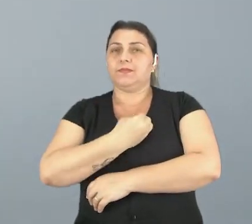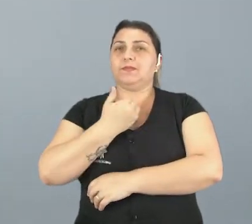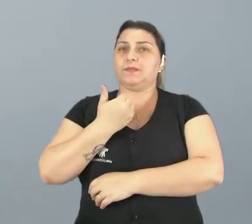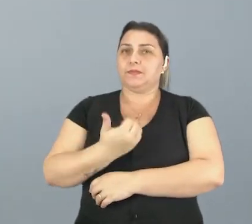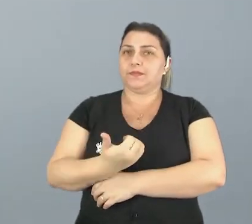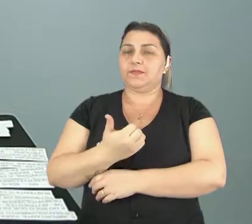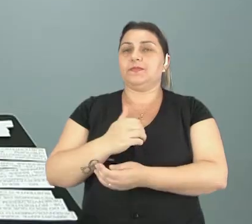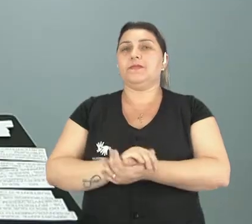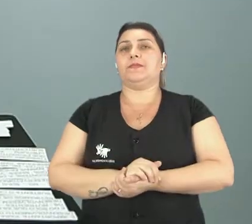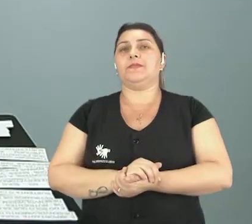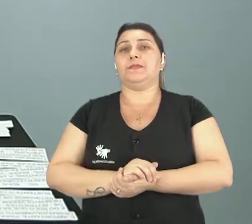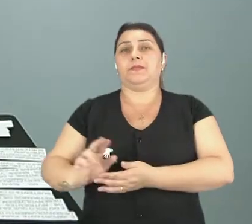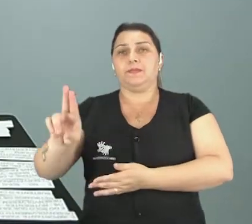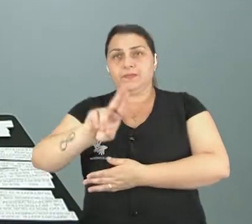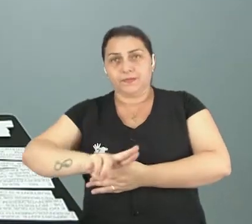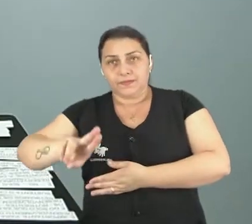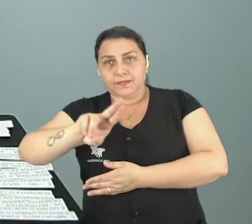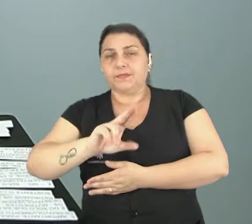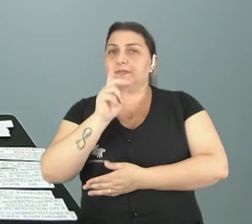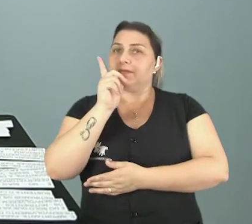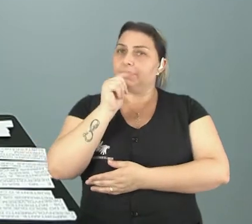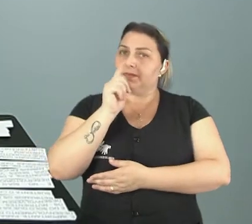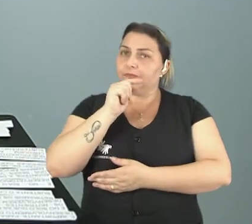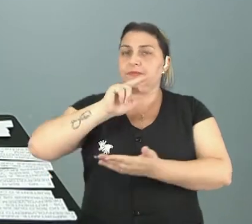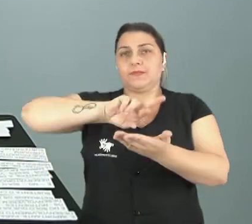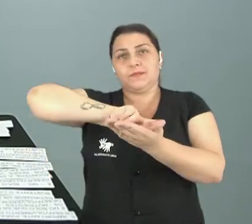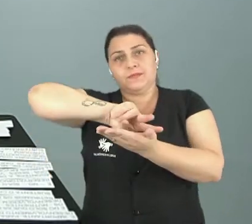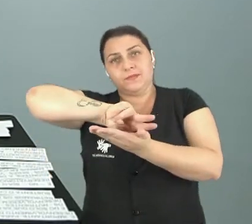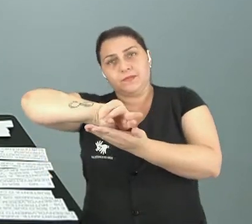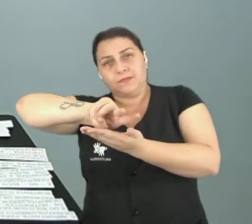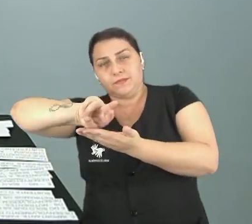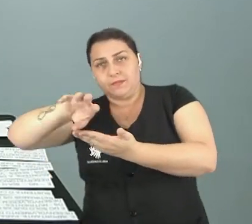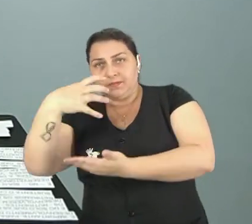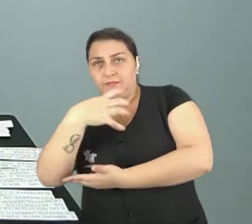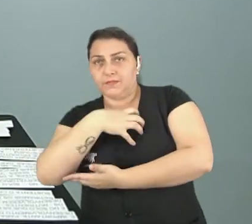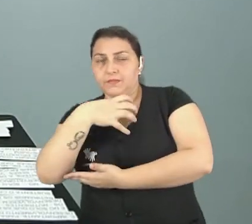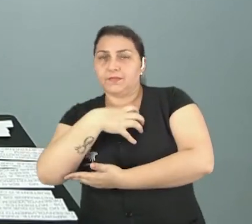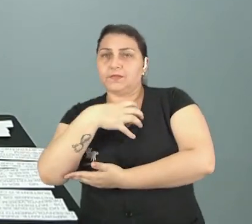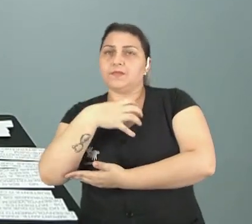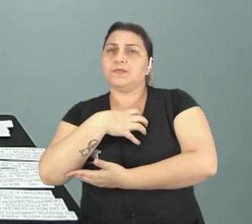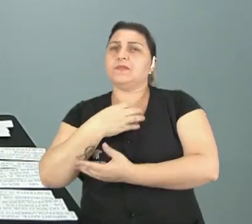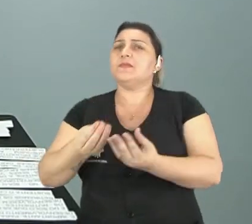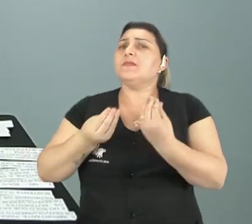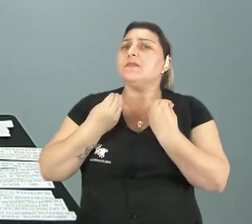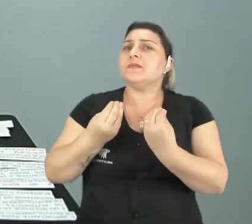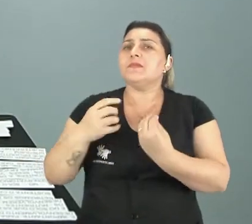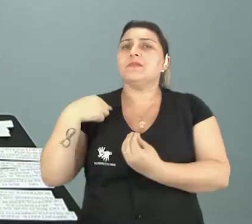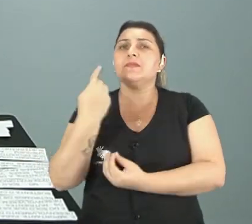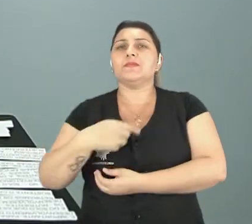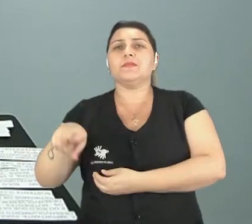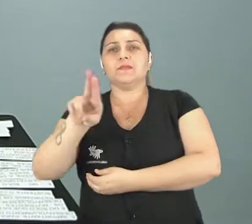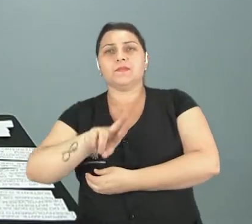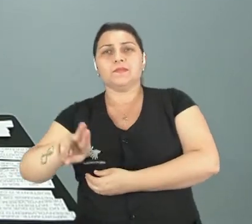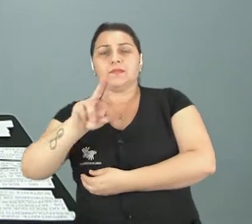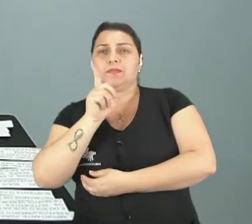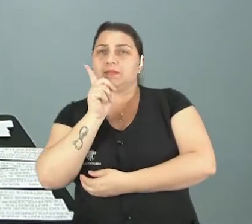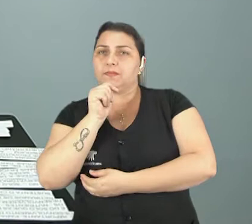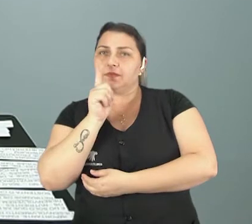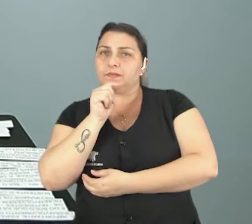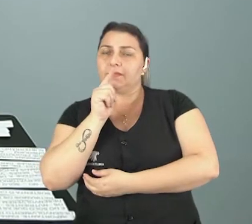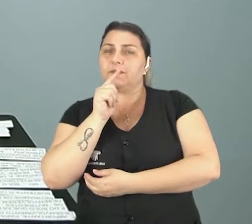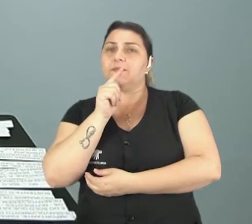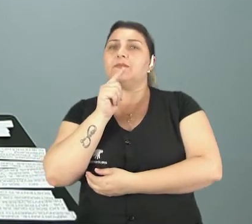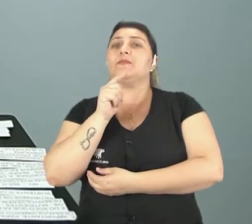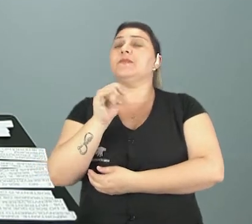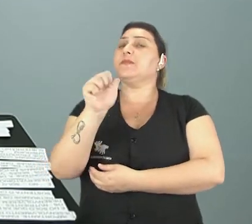bem. Então nós utilizamos a água de diversas formas. Para que nós utilizamos a água? Nós utilizamos